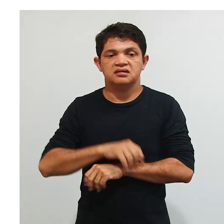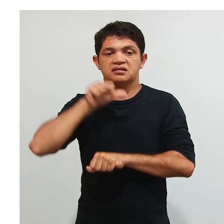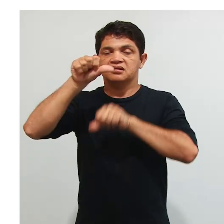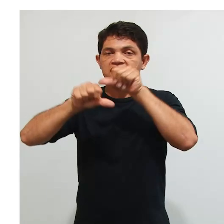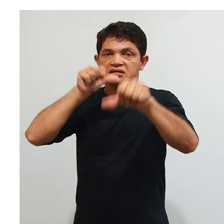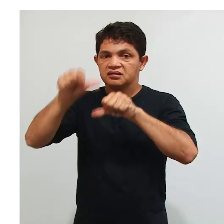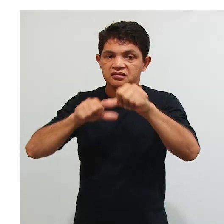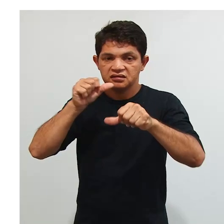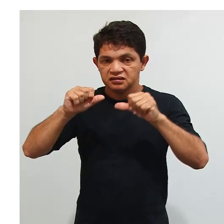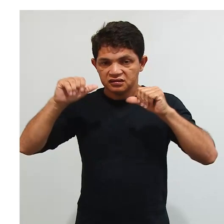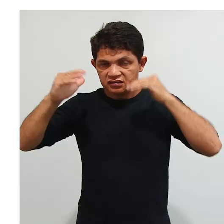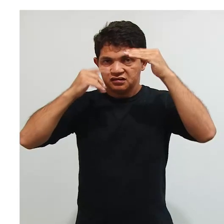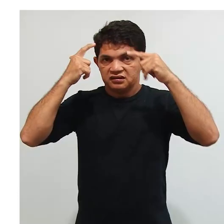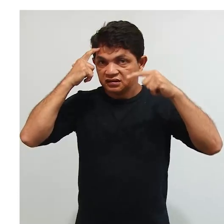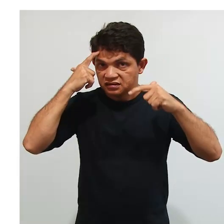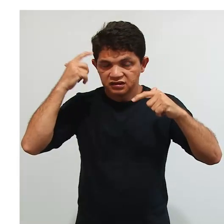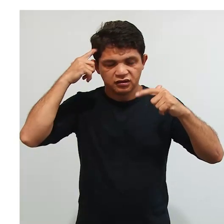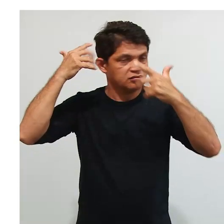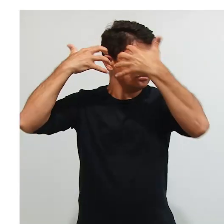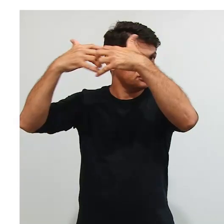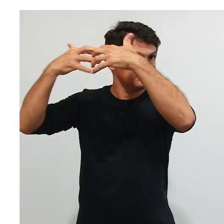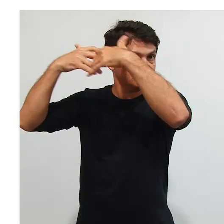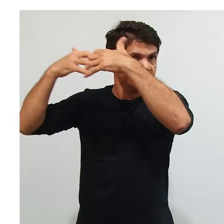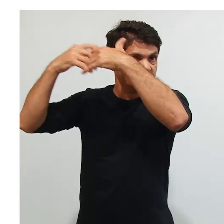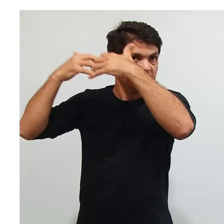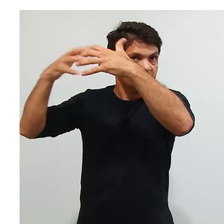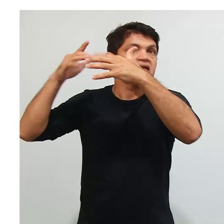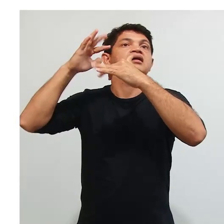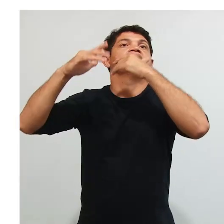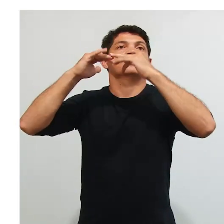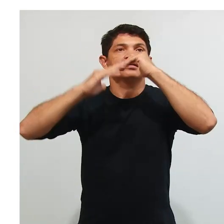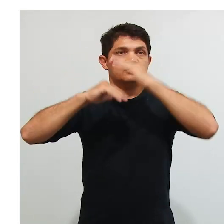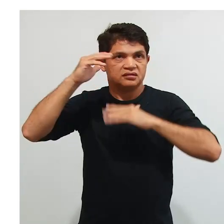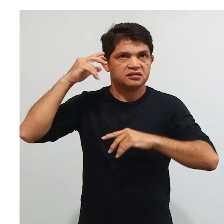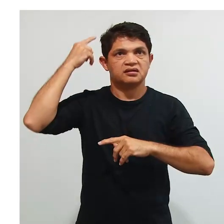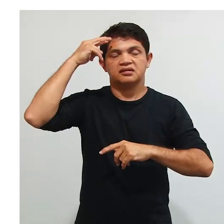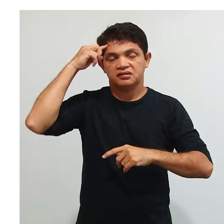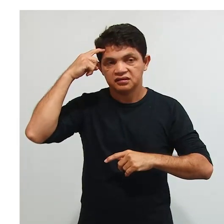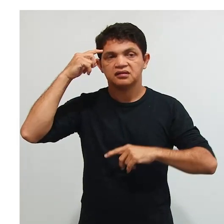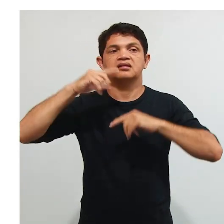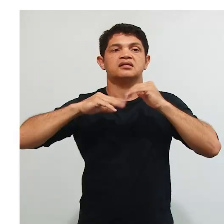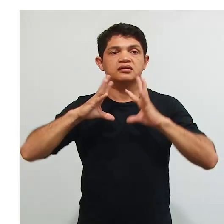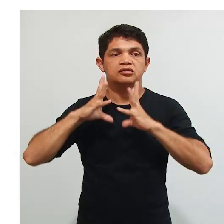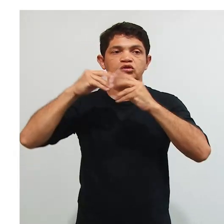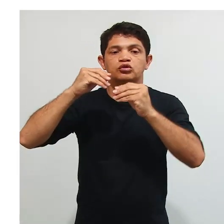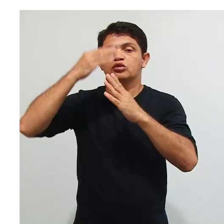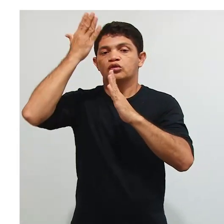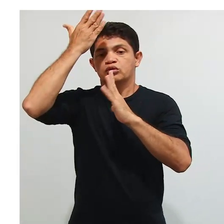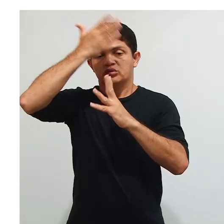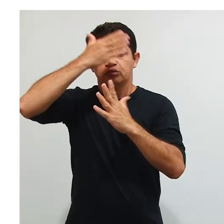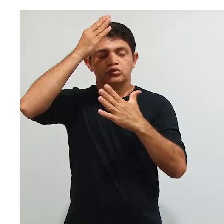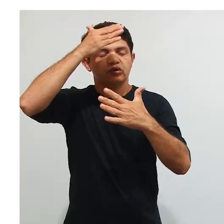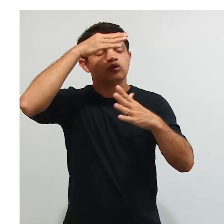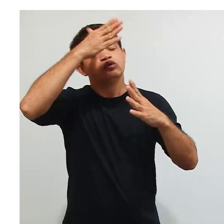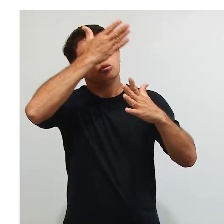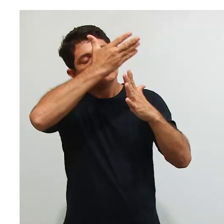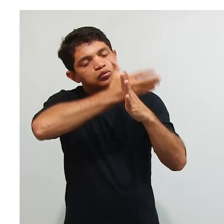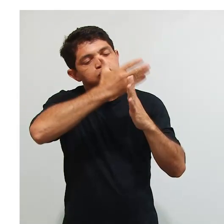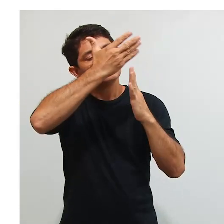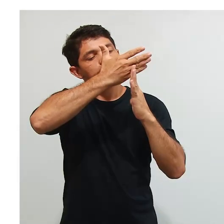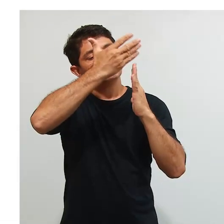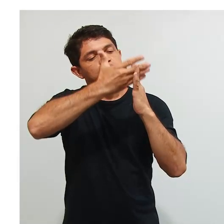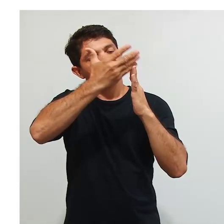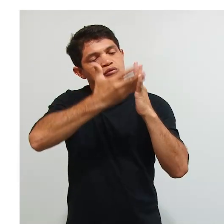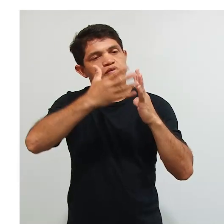um transtorno do neurodesenvolvimento, ou seja, um transtorno neurobiológico, né? Das funções cerebrais,